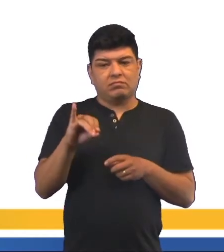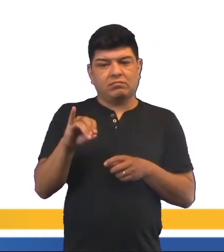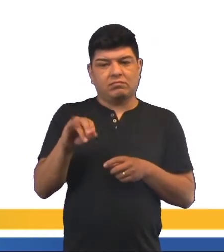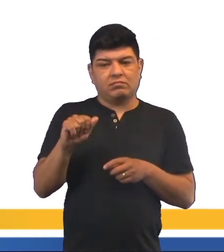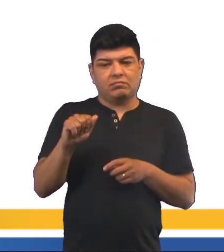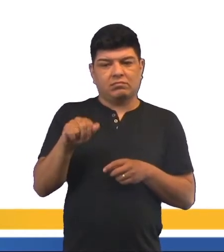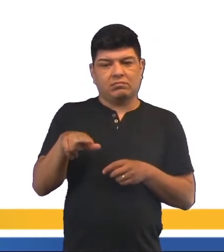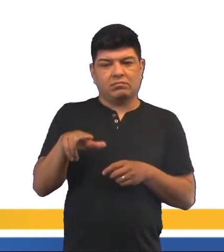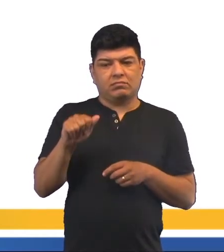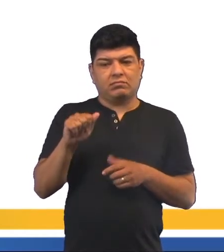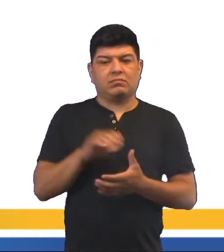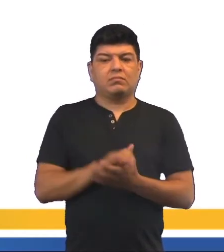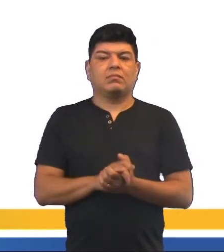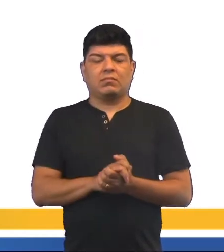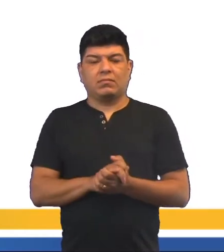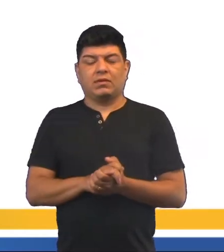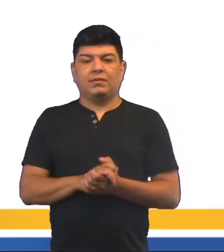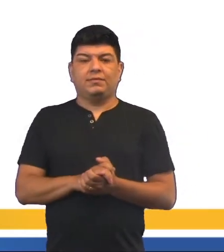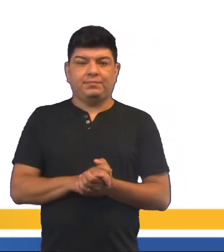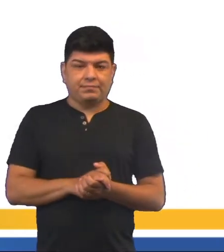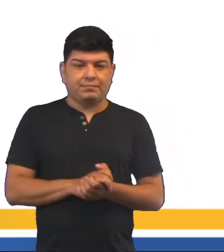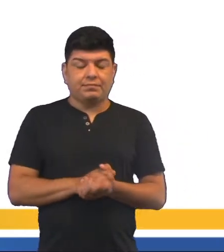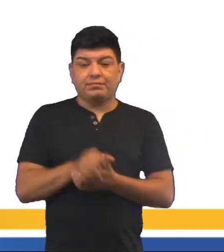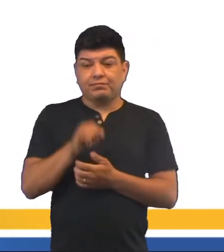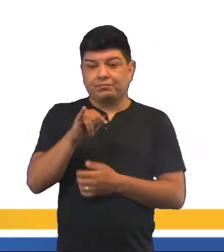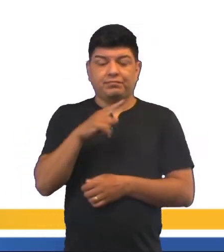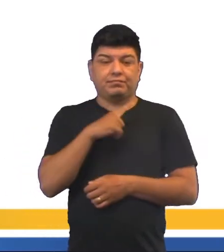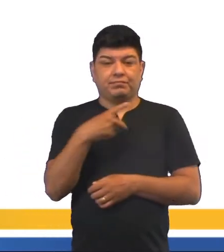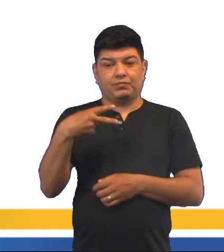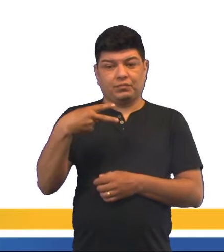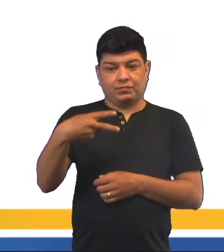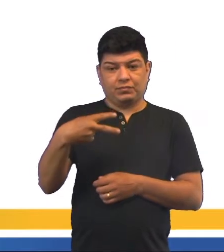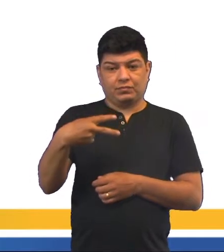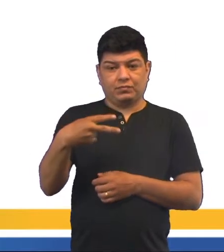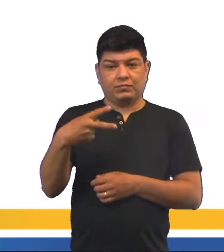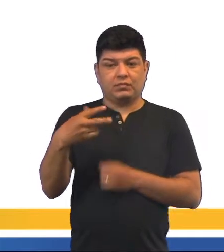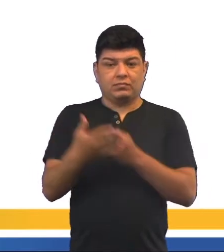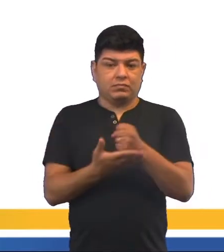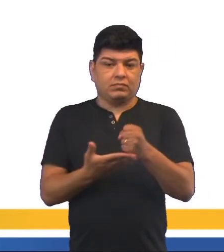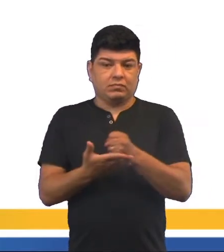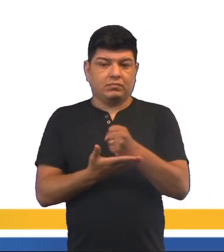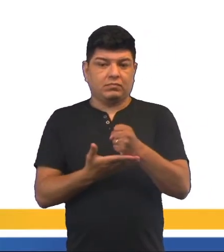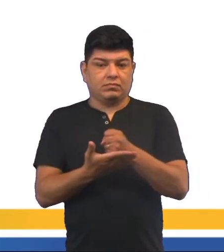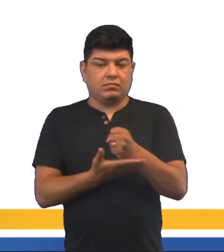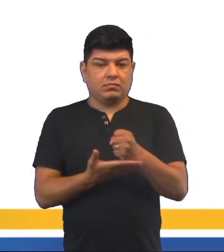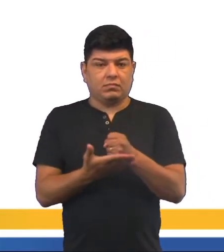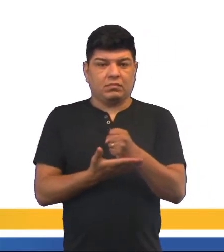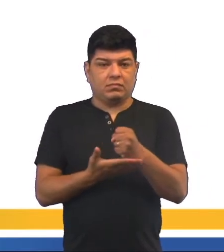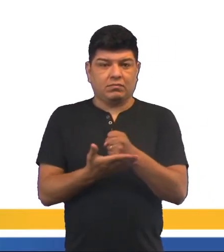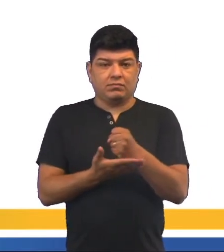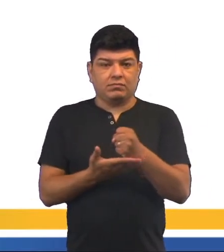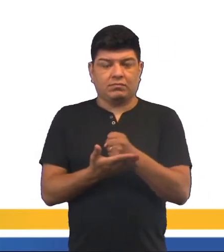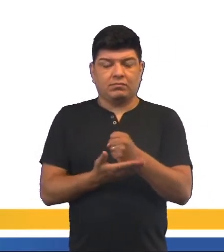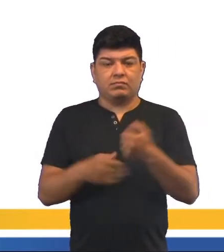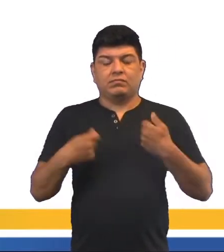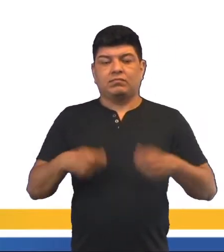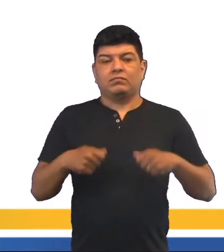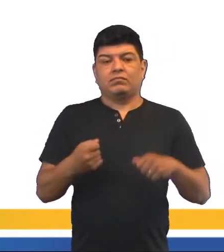né? Mas só no cálculo. Se eu tenho 2 na sua base, na base eu vou ter que